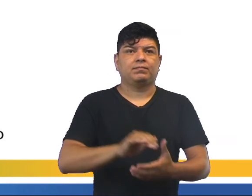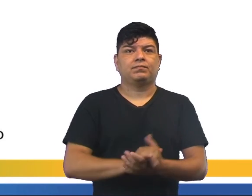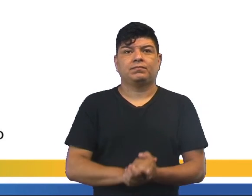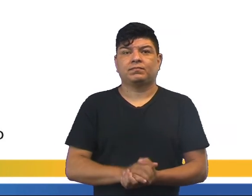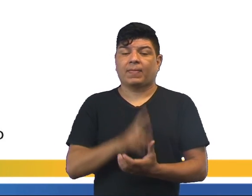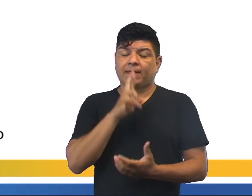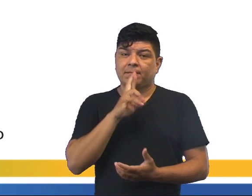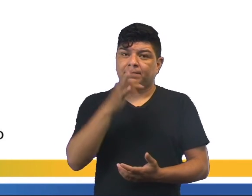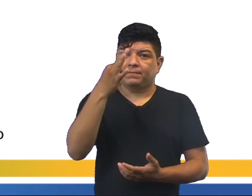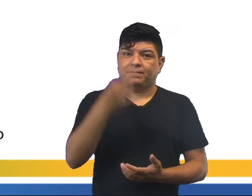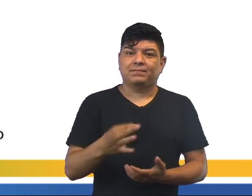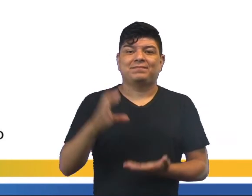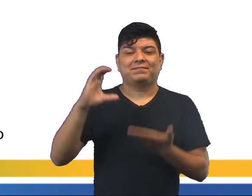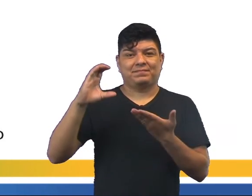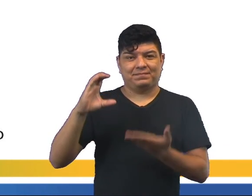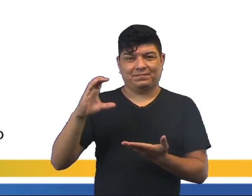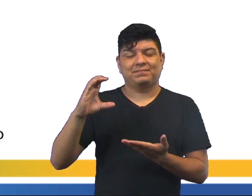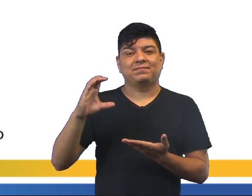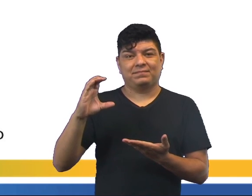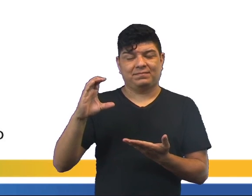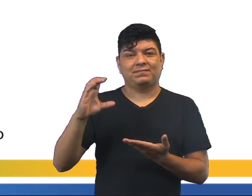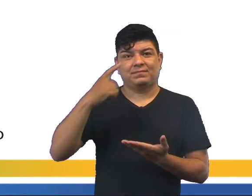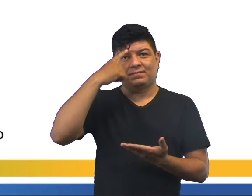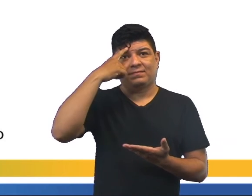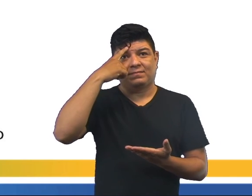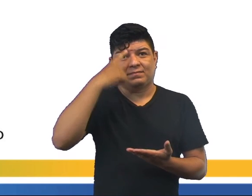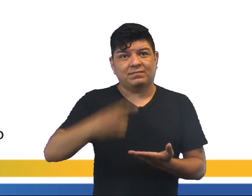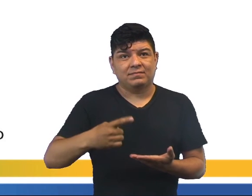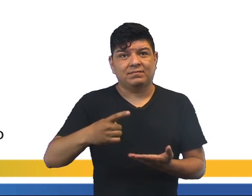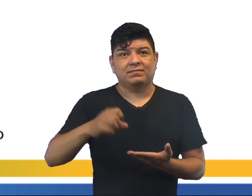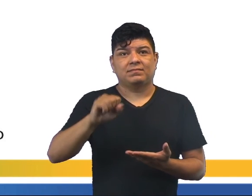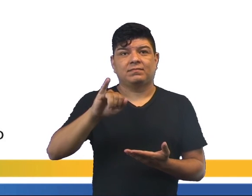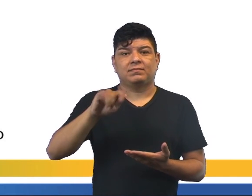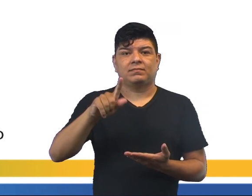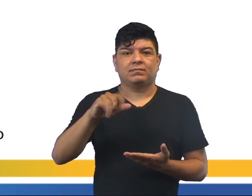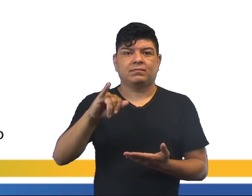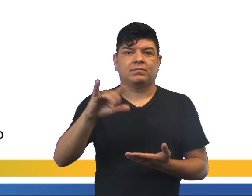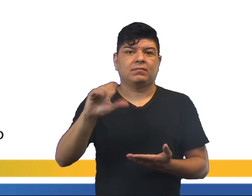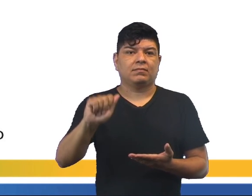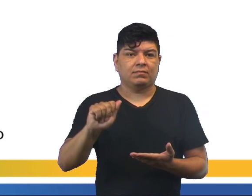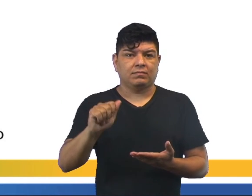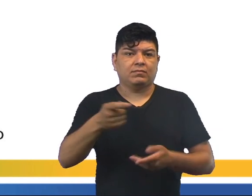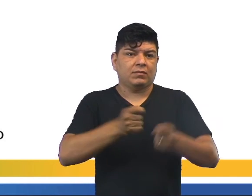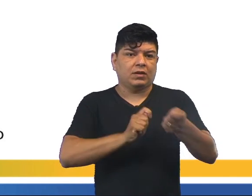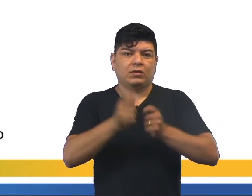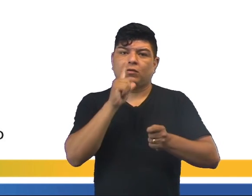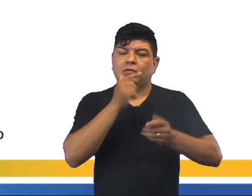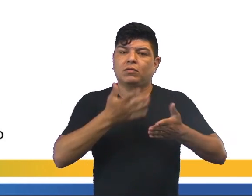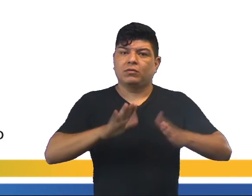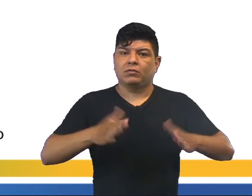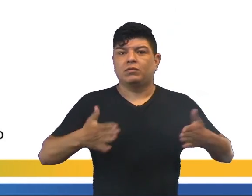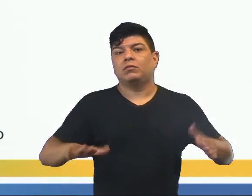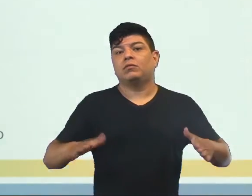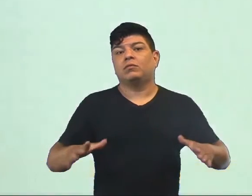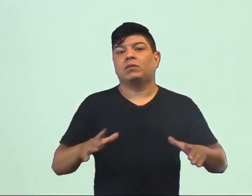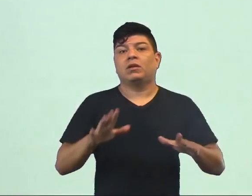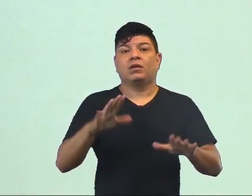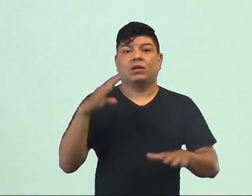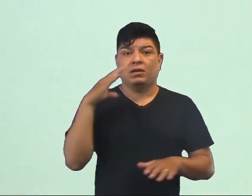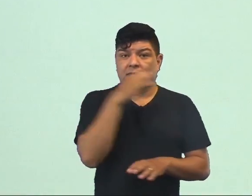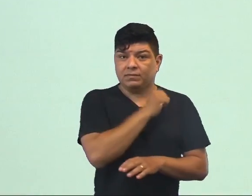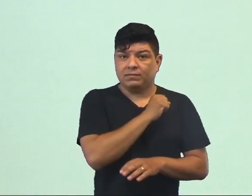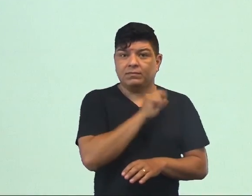A resposta correta é a C, né, que foi pelo domínio da Cilícia e a disputa pelo controle do mar Mediterrâneo, que foi